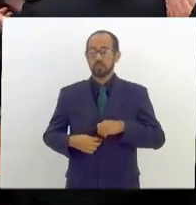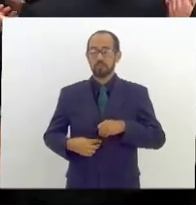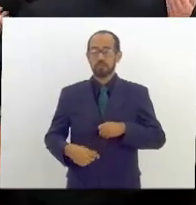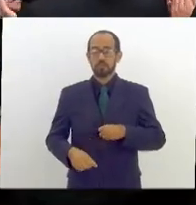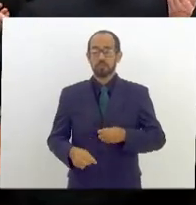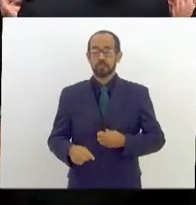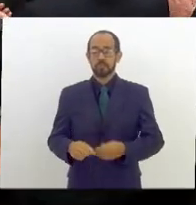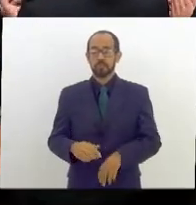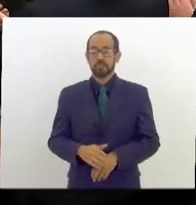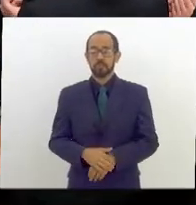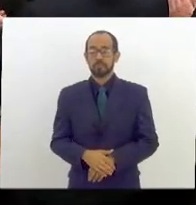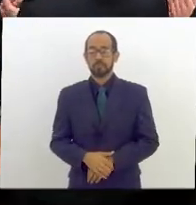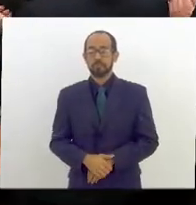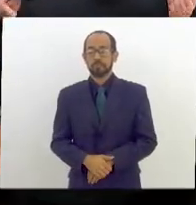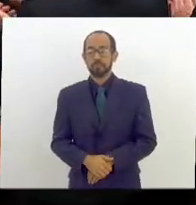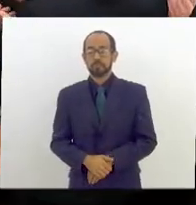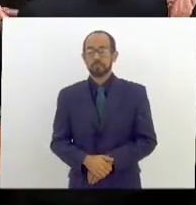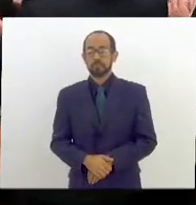Começando em 9 em ponto, hein?